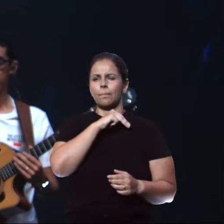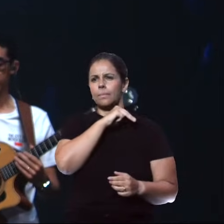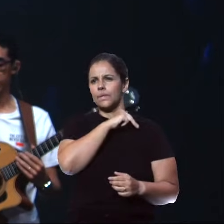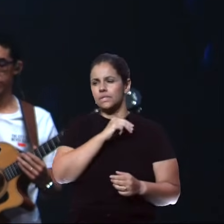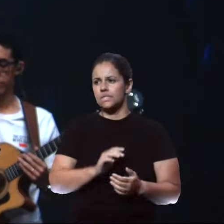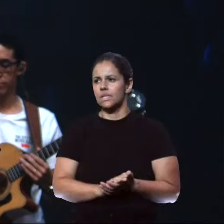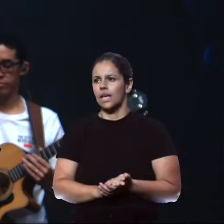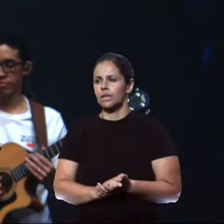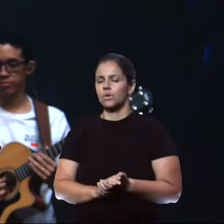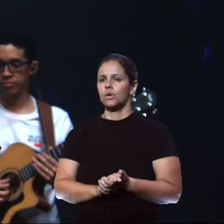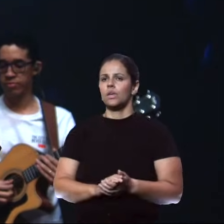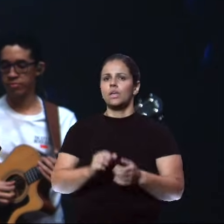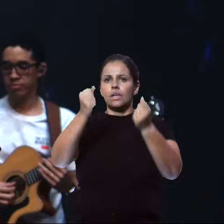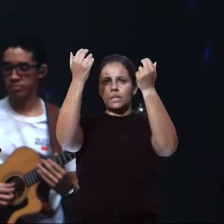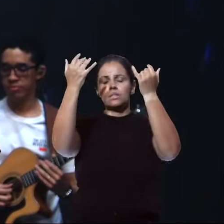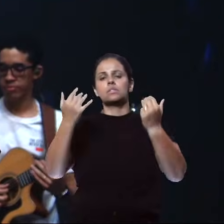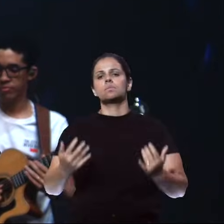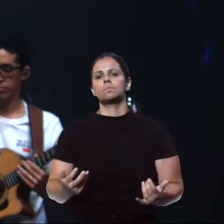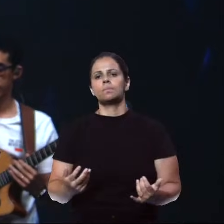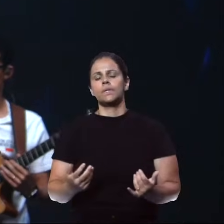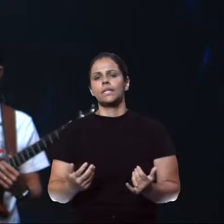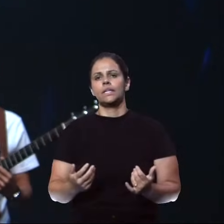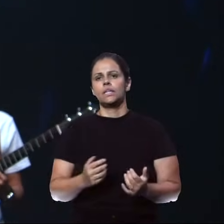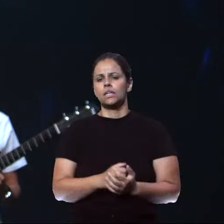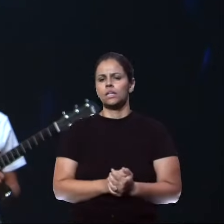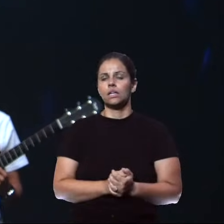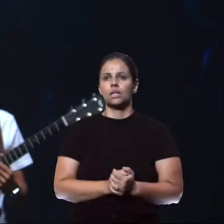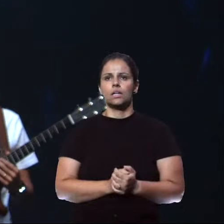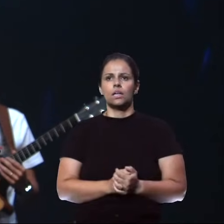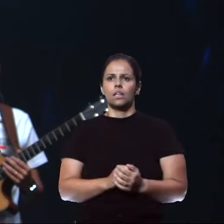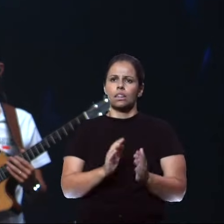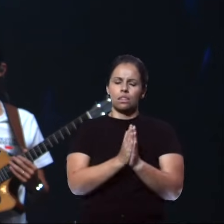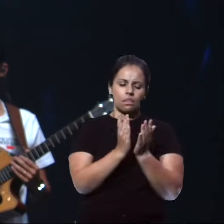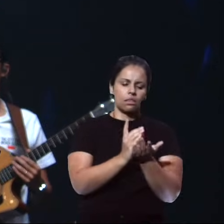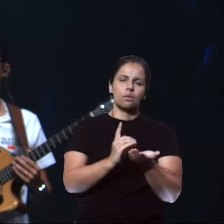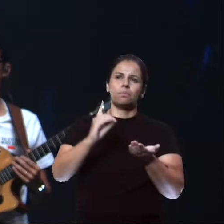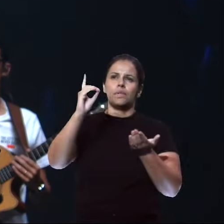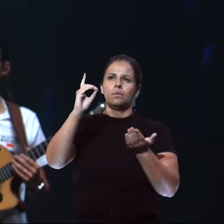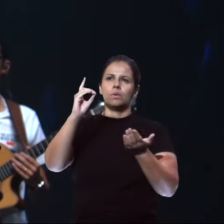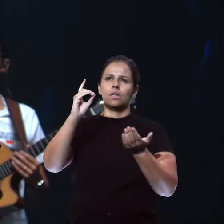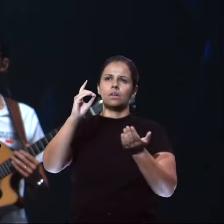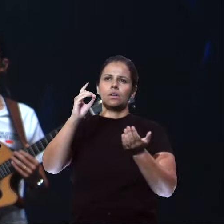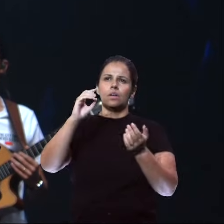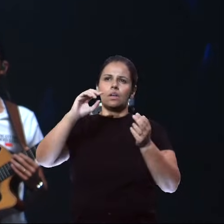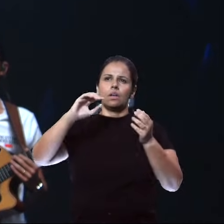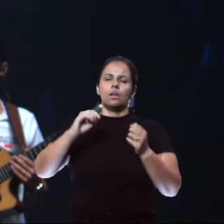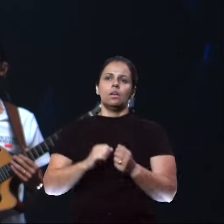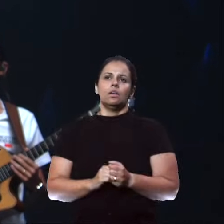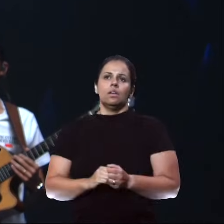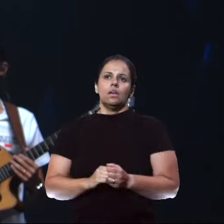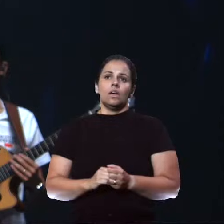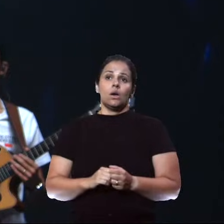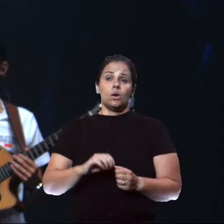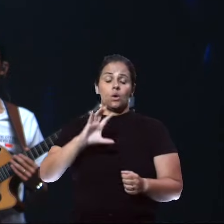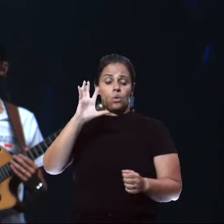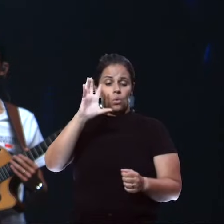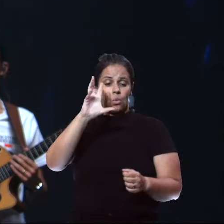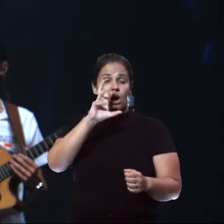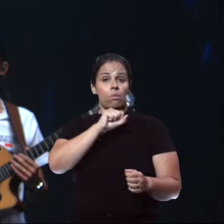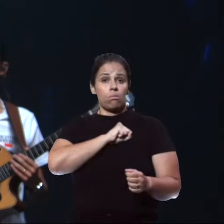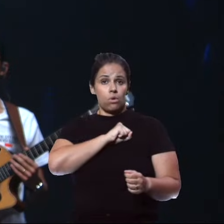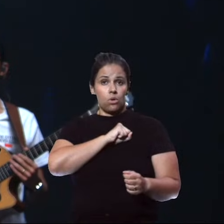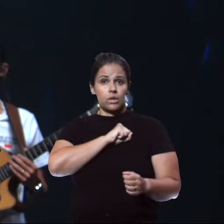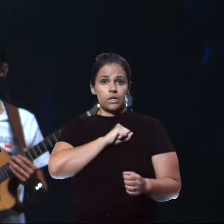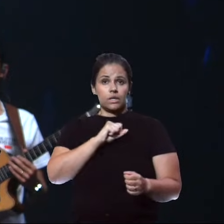1 Coríntios 13, ele vai terminar o seu discurso sobre o amor dizendo: agora, pois, permanecem a fé,